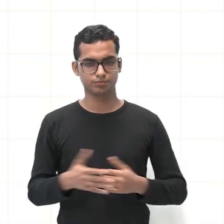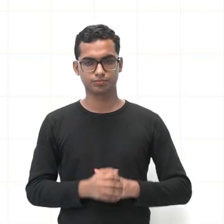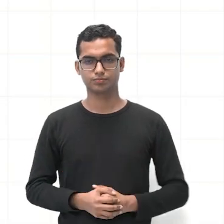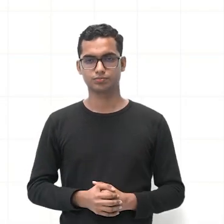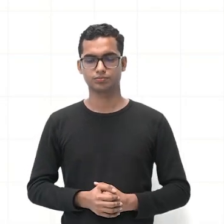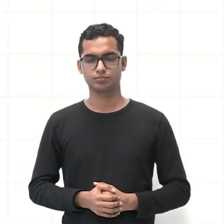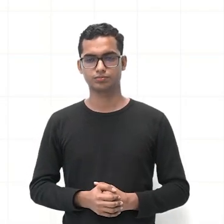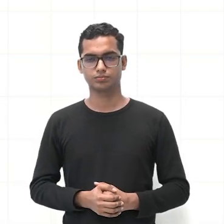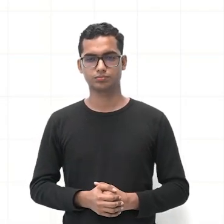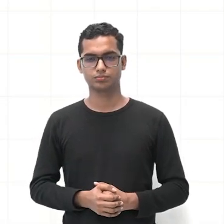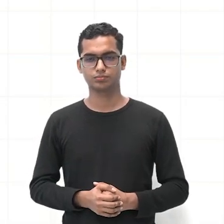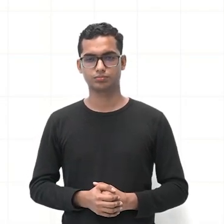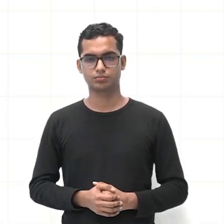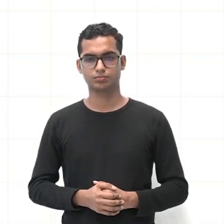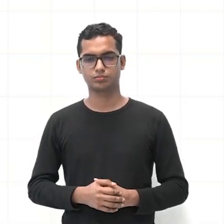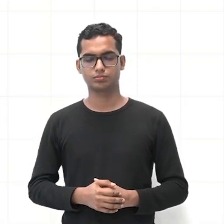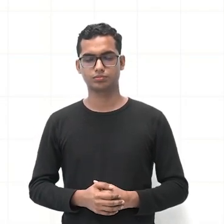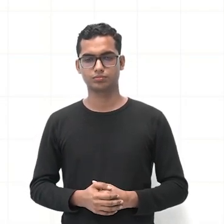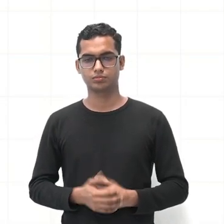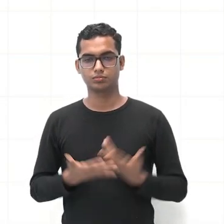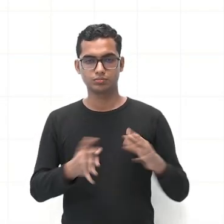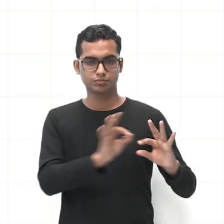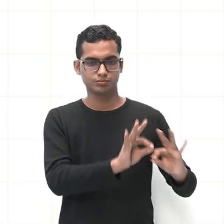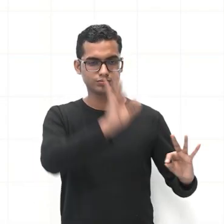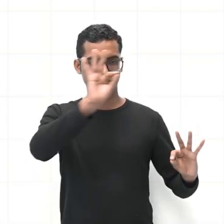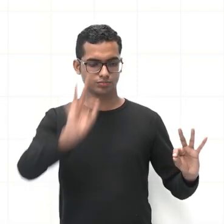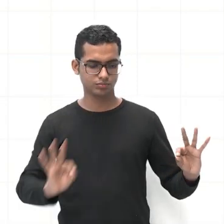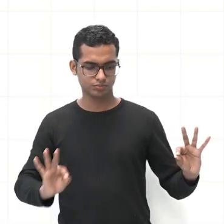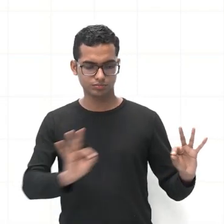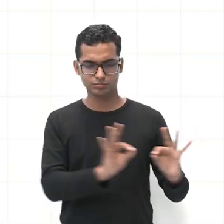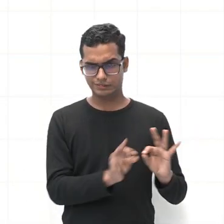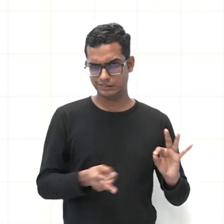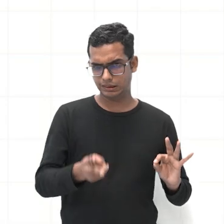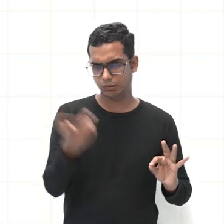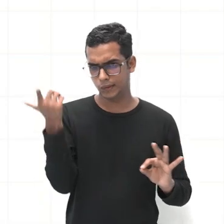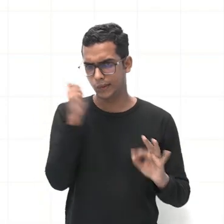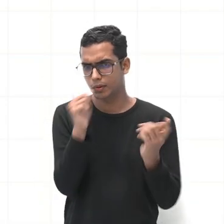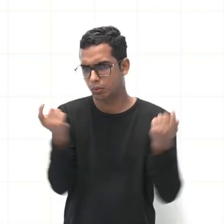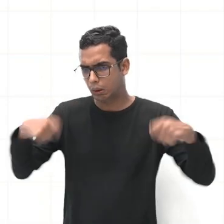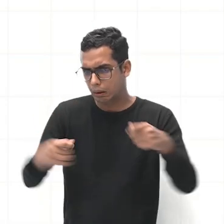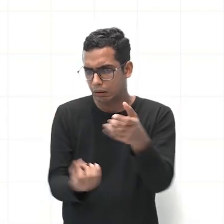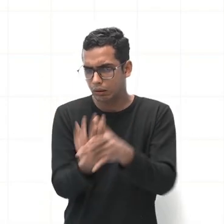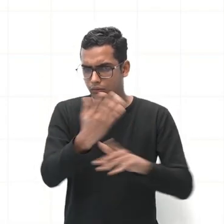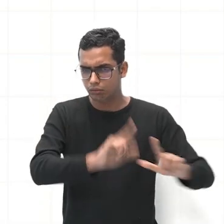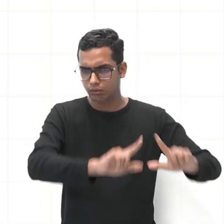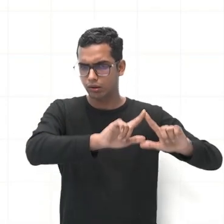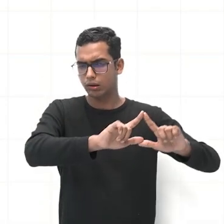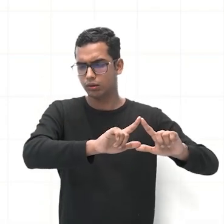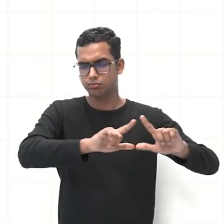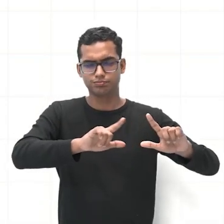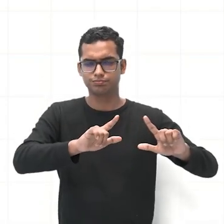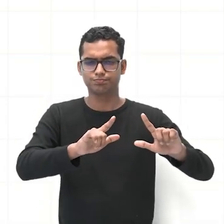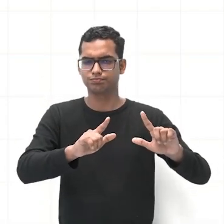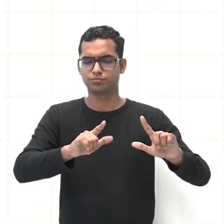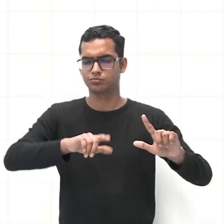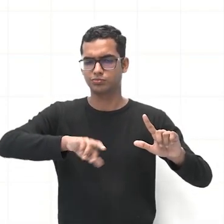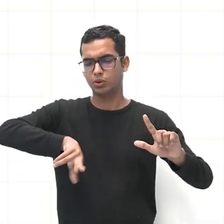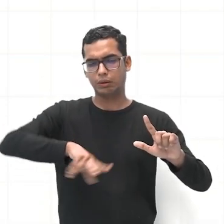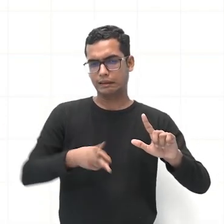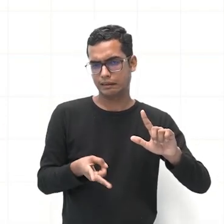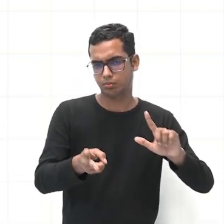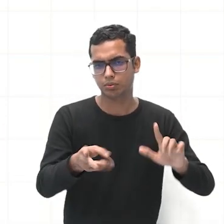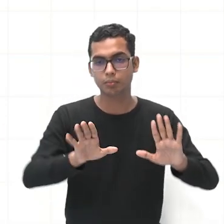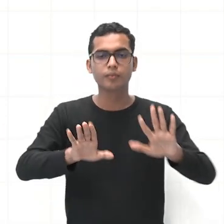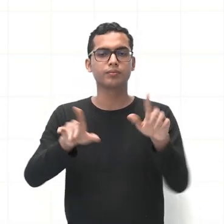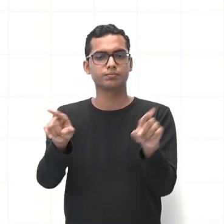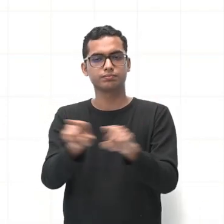de reta, nem sempre eles podem formar um triângulo. Para que os segmentos formem um triângulo, existe o que conhecemos